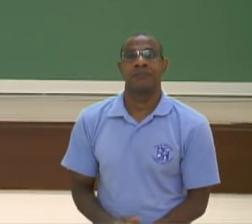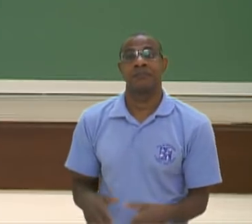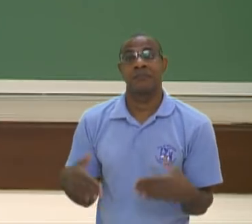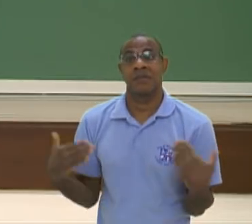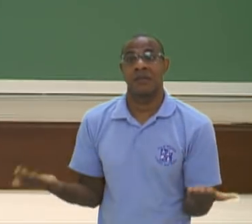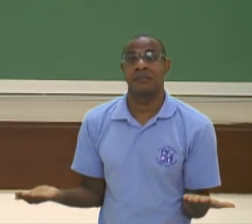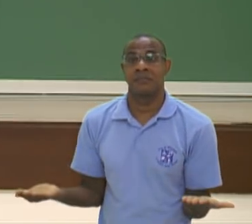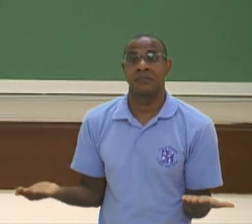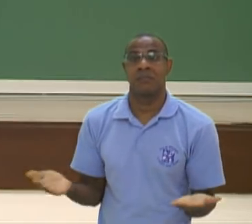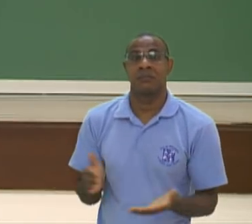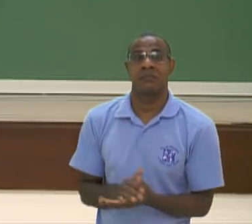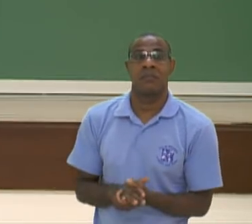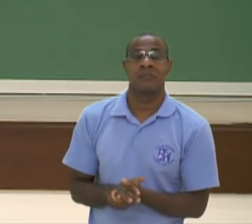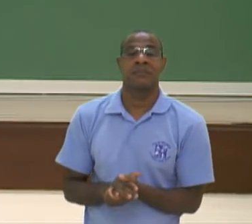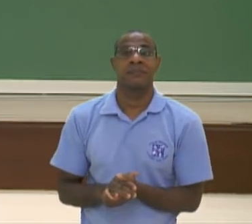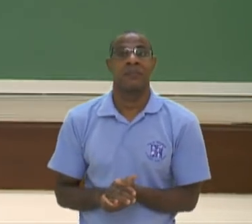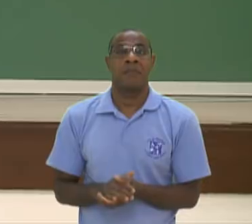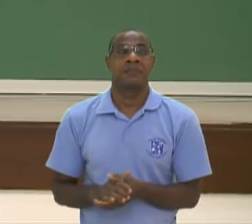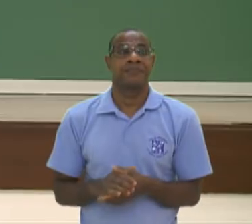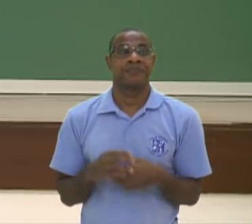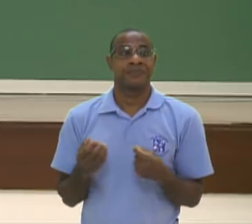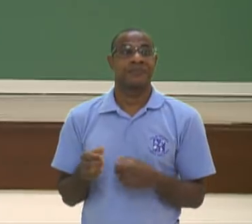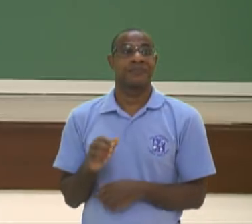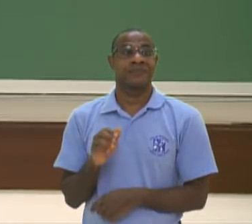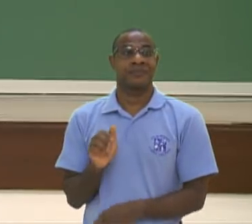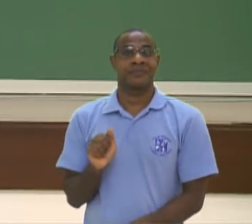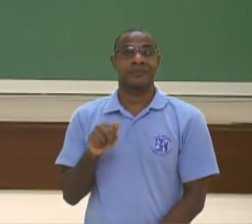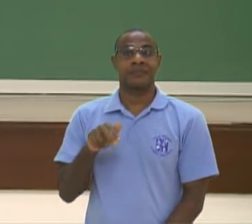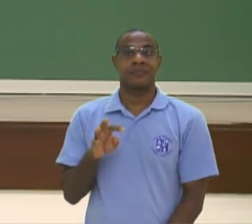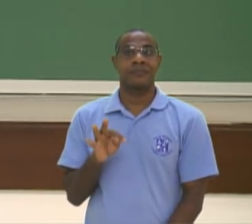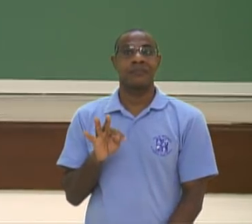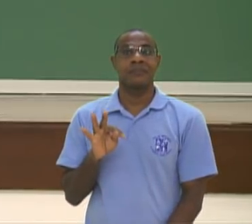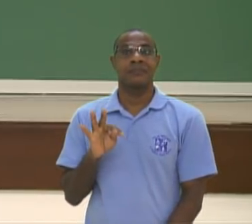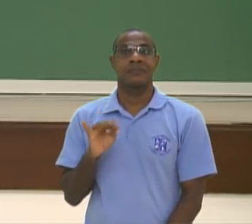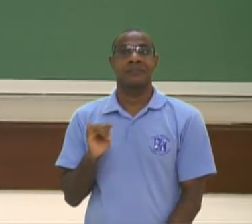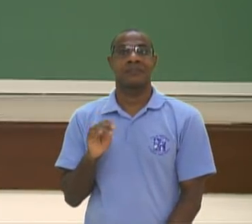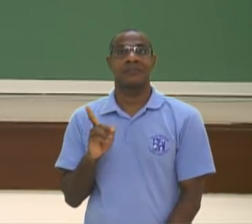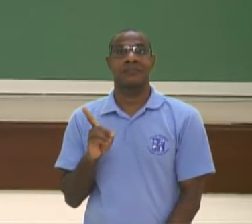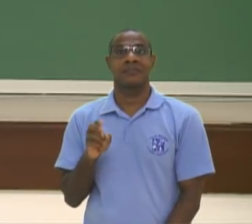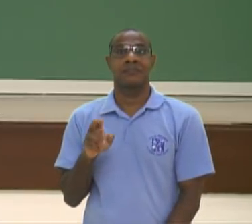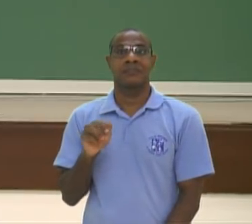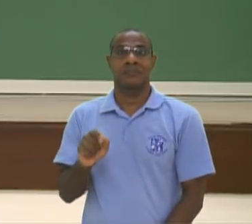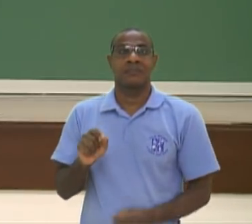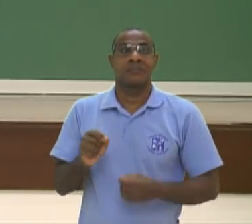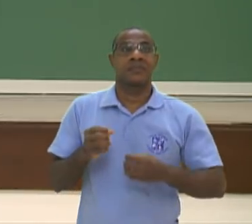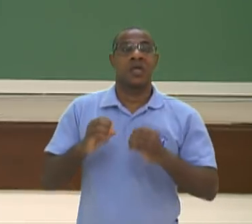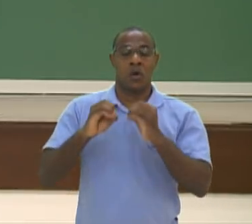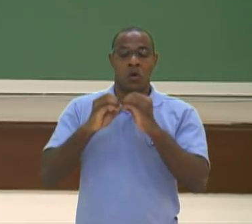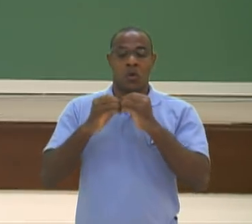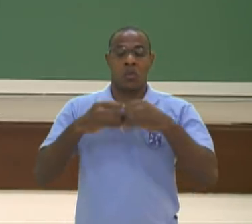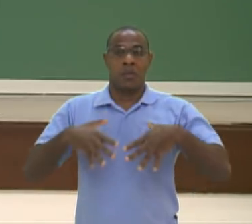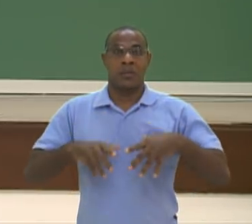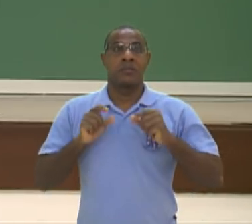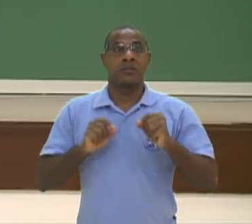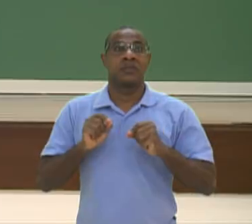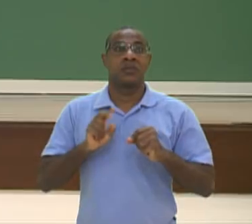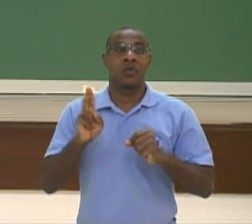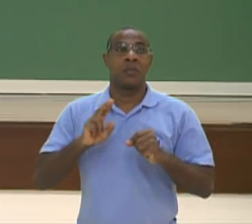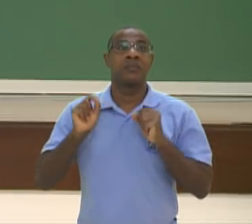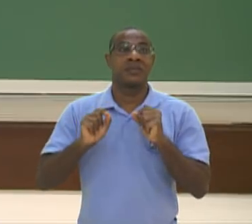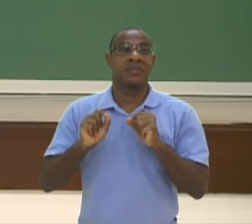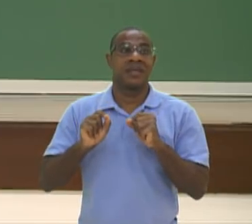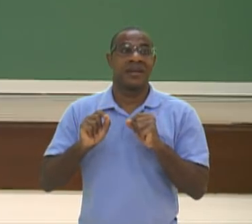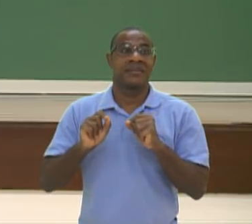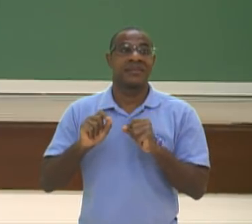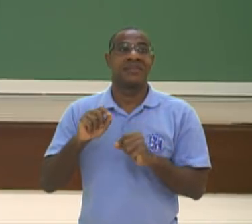E então, o antidiurético é um hormônio que é produzido pela hipófise, né? Primeiro detalhe que a gente precisa lembrar é esse,